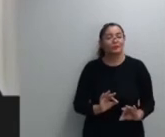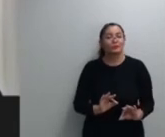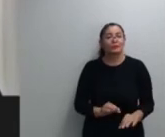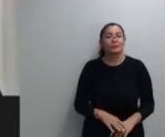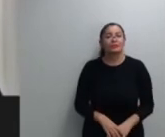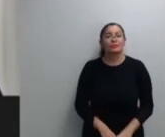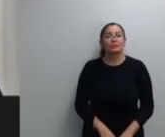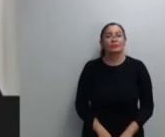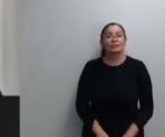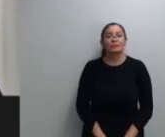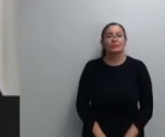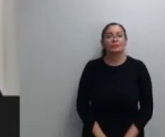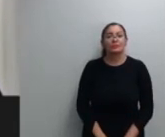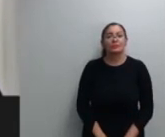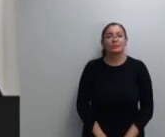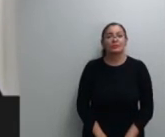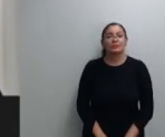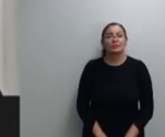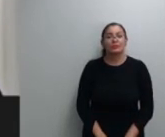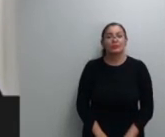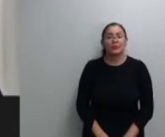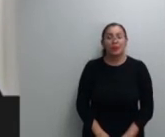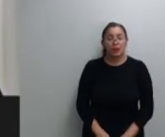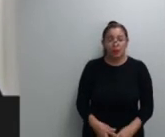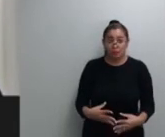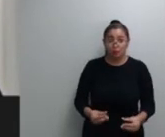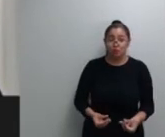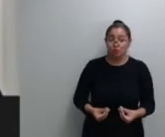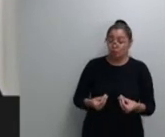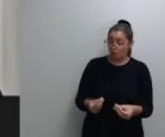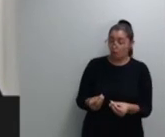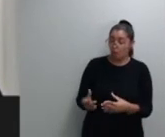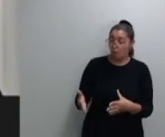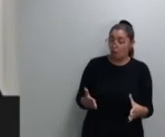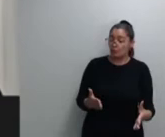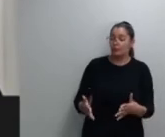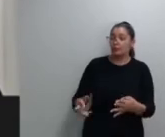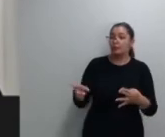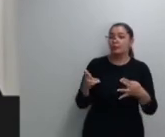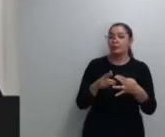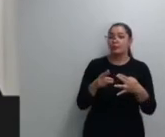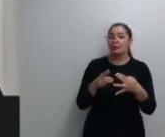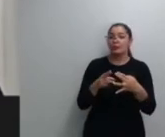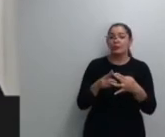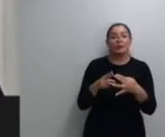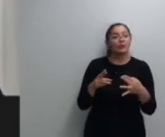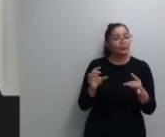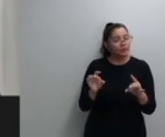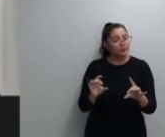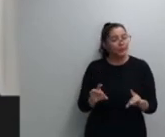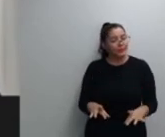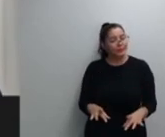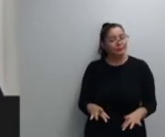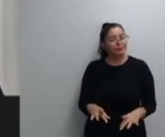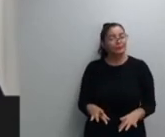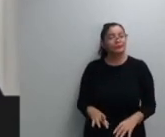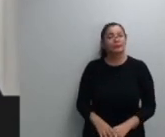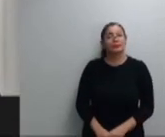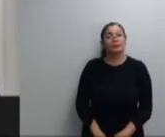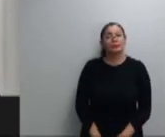vossa excelência para dar proibimento ao recurso da parte contribuinte e me excusando pelo